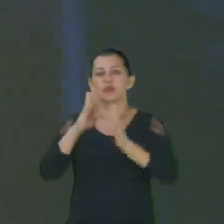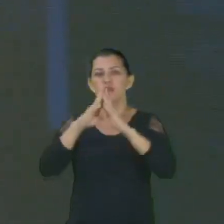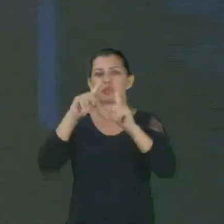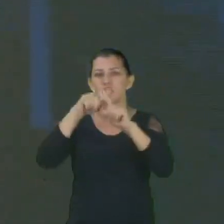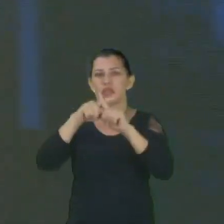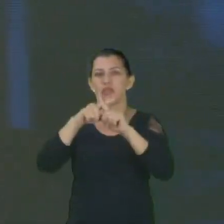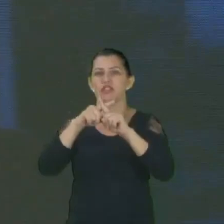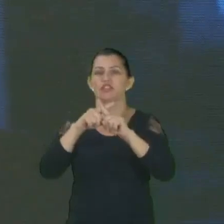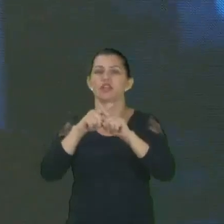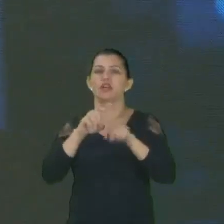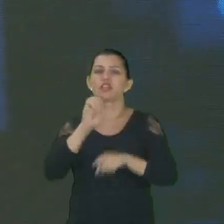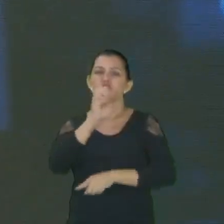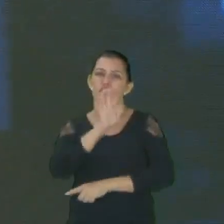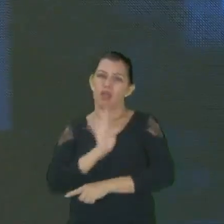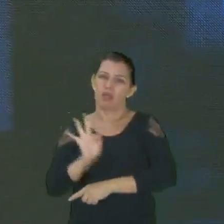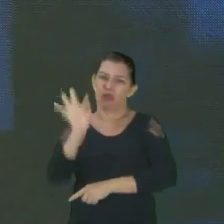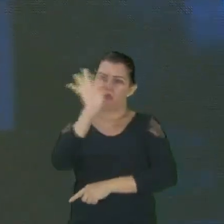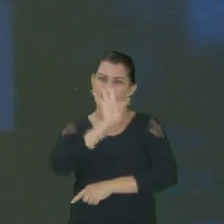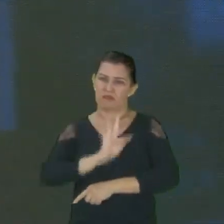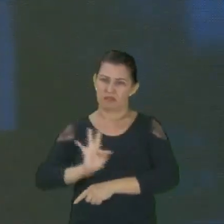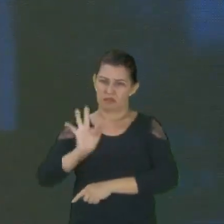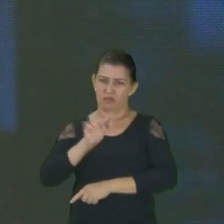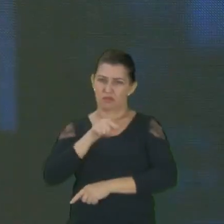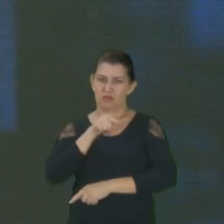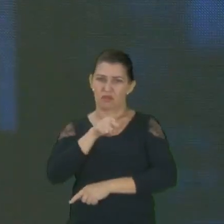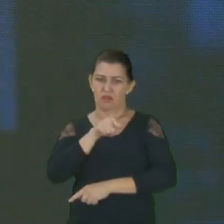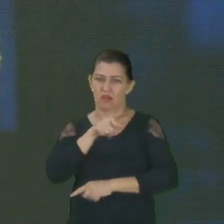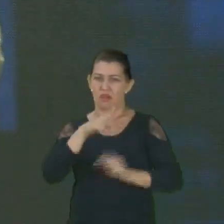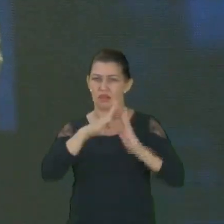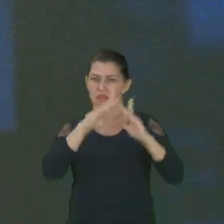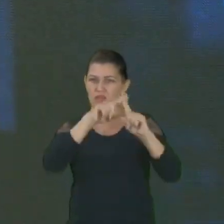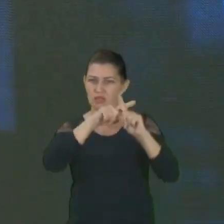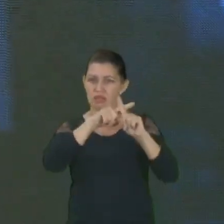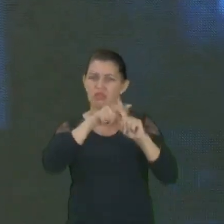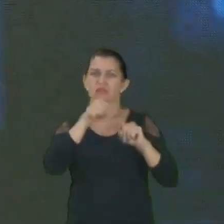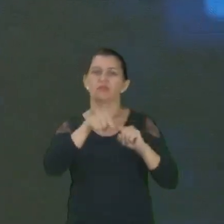um fenômeno muito difícil.